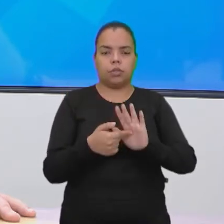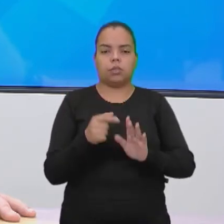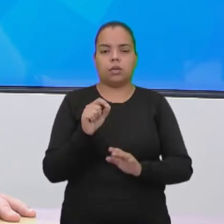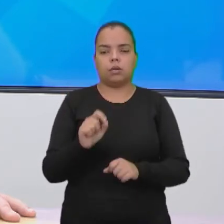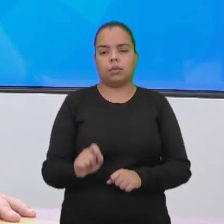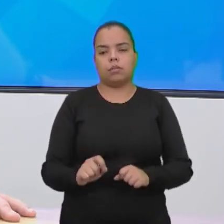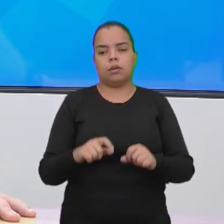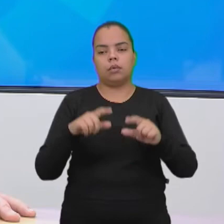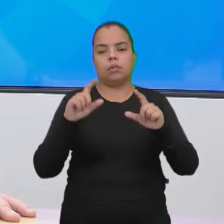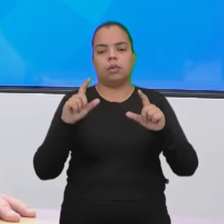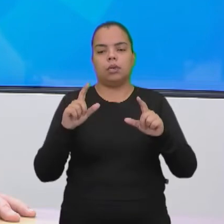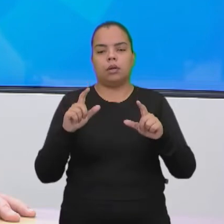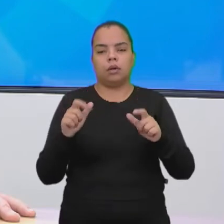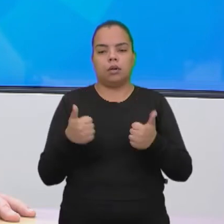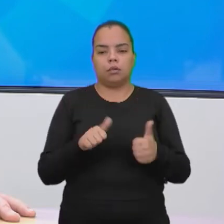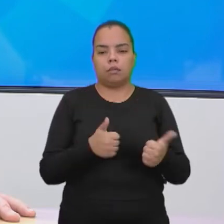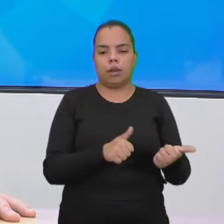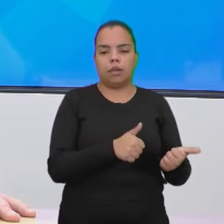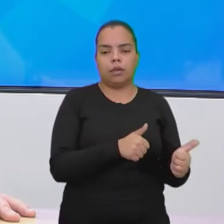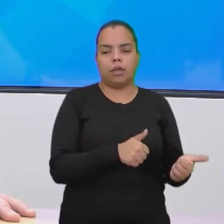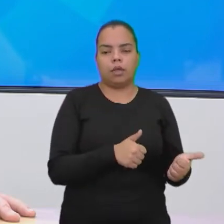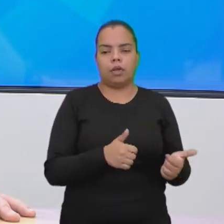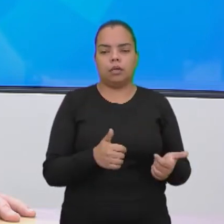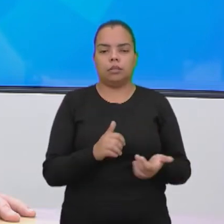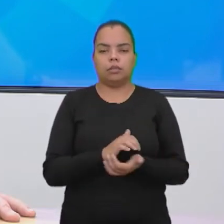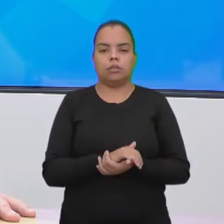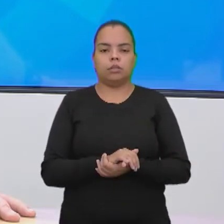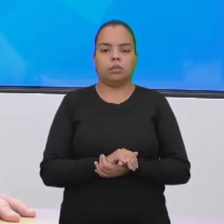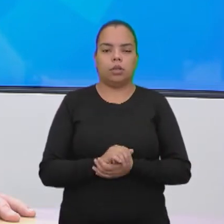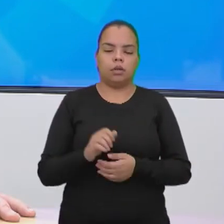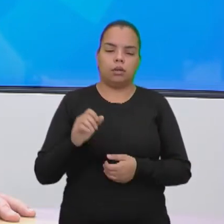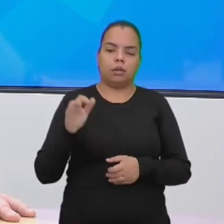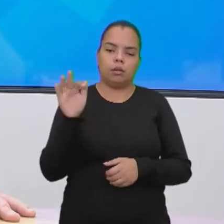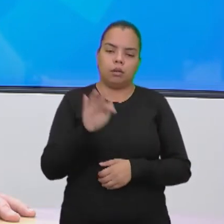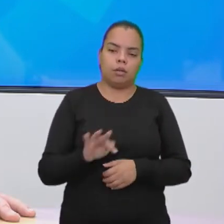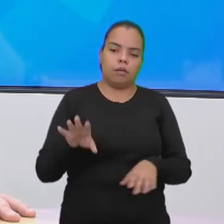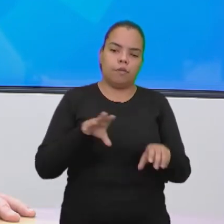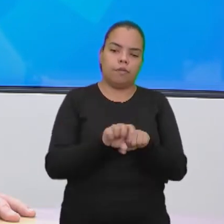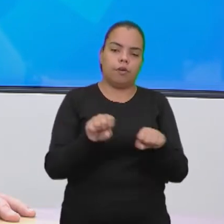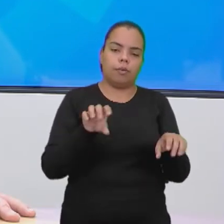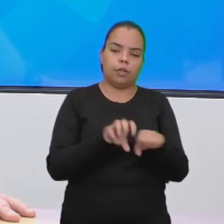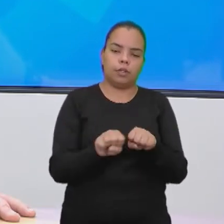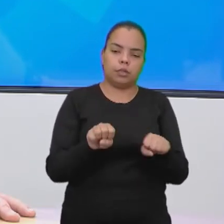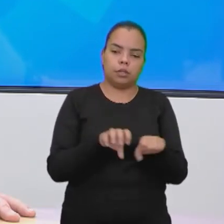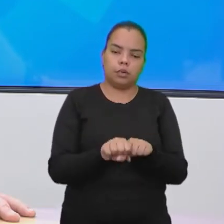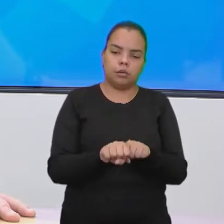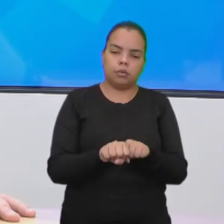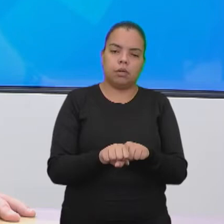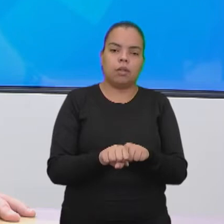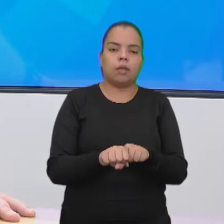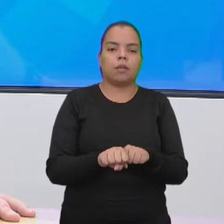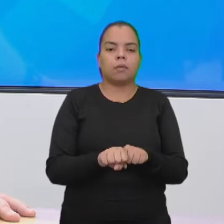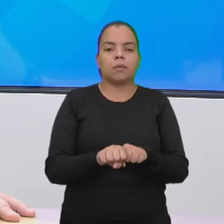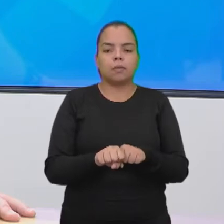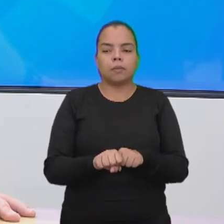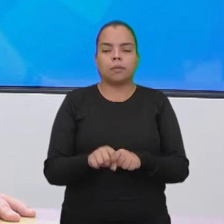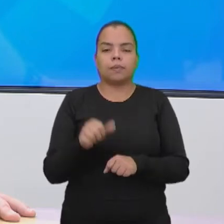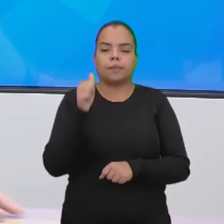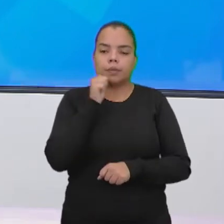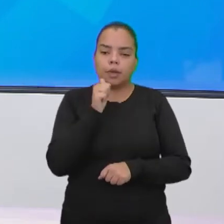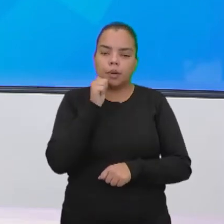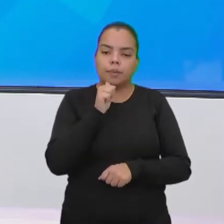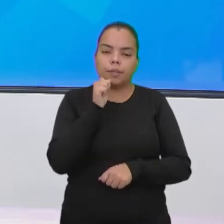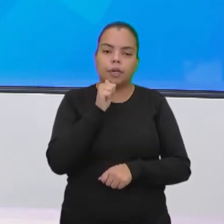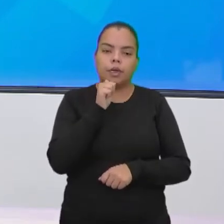até qualidade, né, de formação aí, de mão de obra especializada na relação de mulheres.